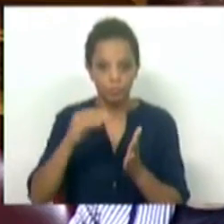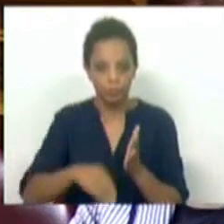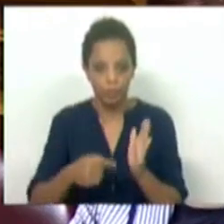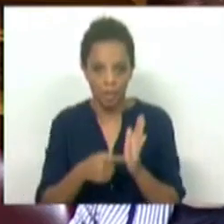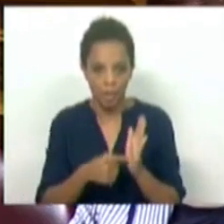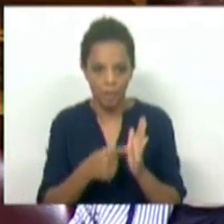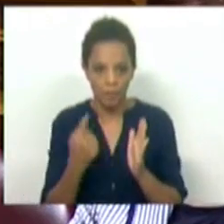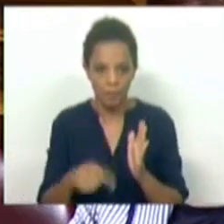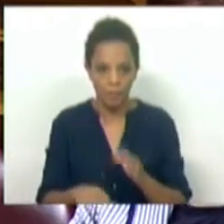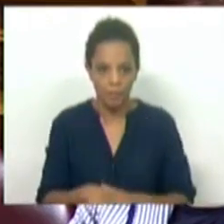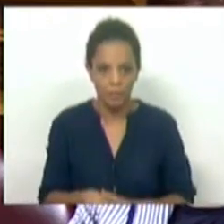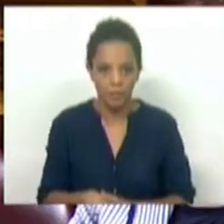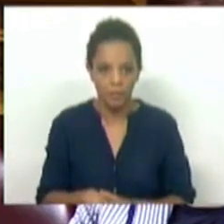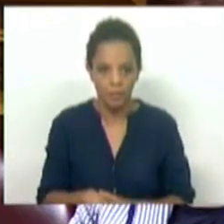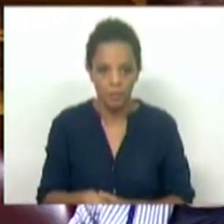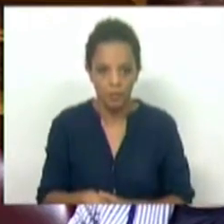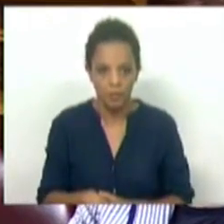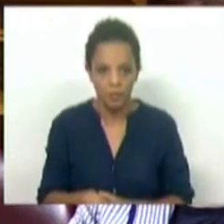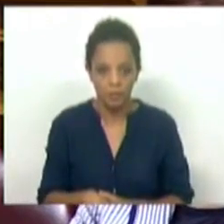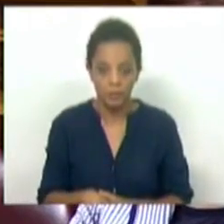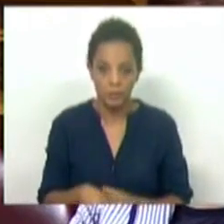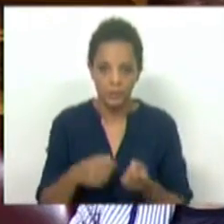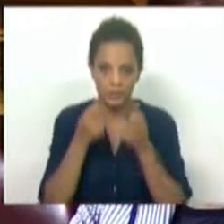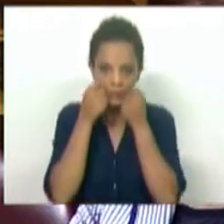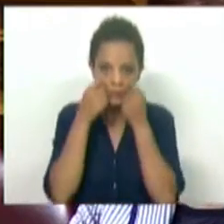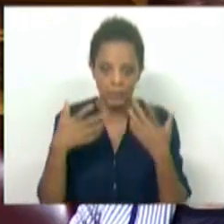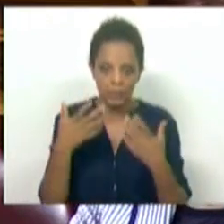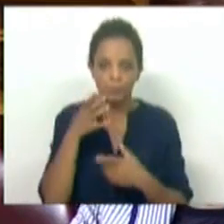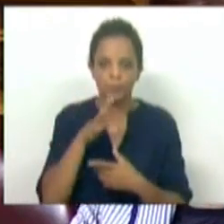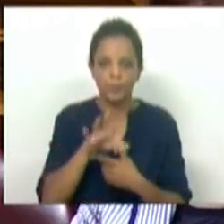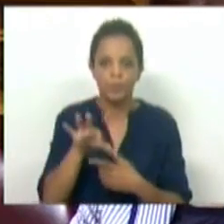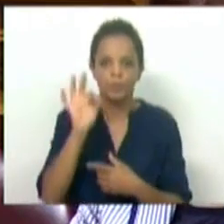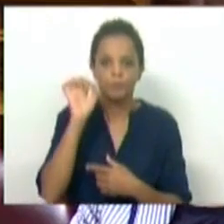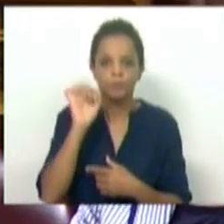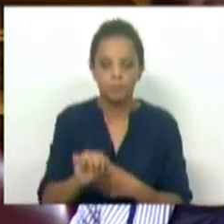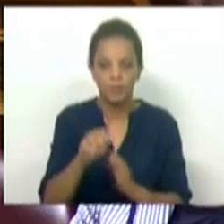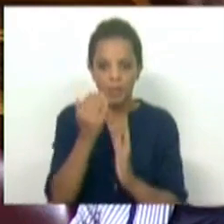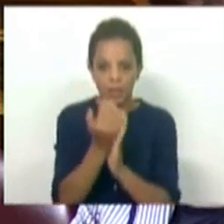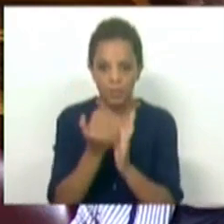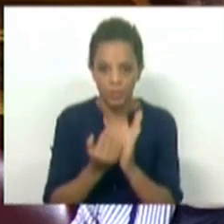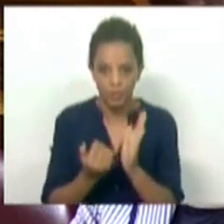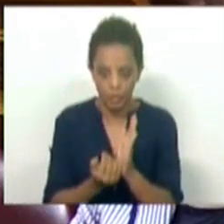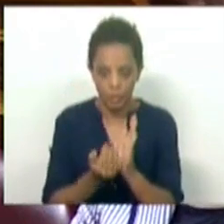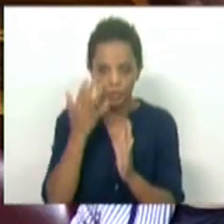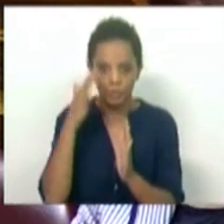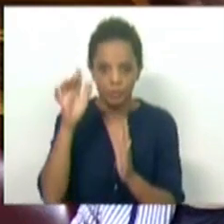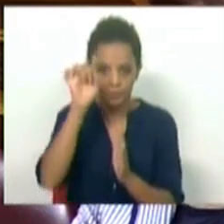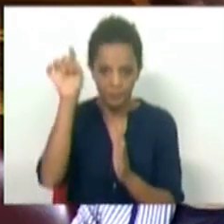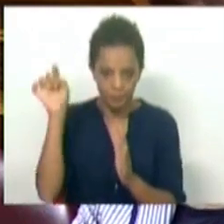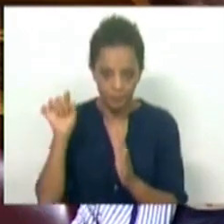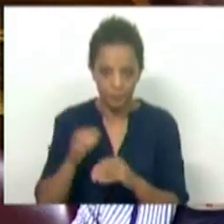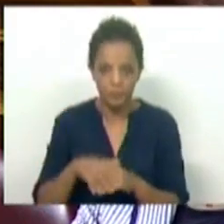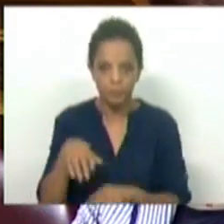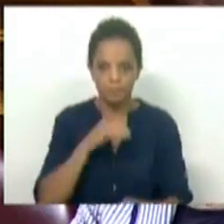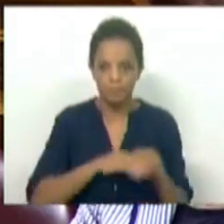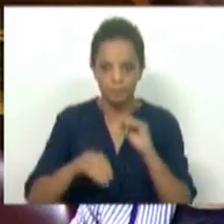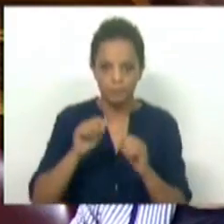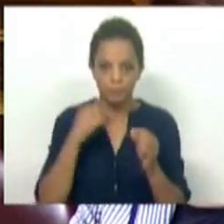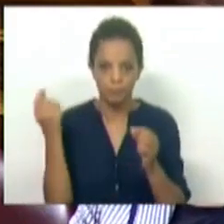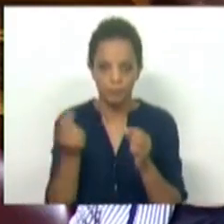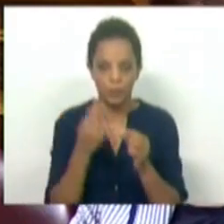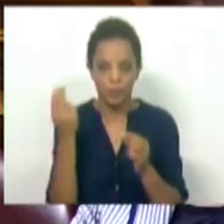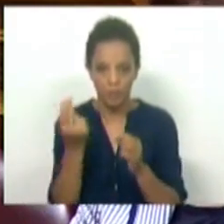consagra. Tal é particularmente flagrante na opção pela consagração de listas transicionais em círculo eleitoral à escala